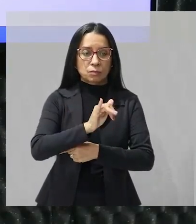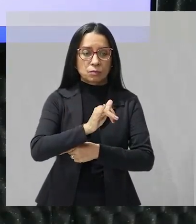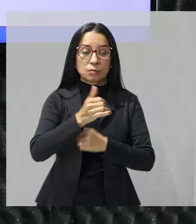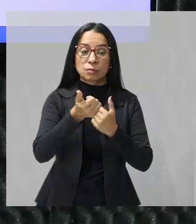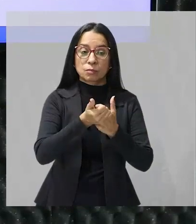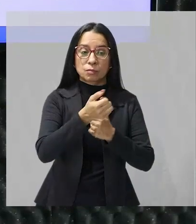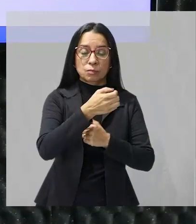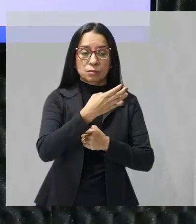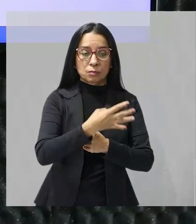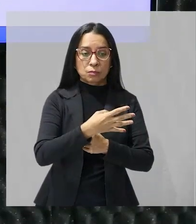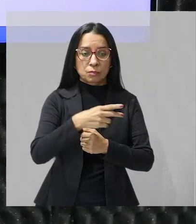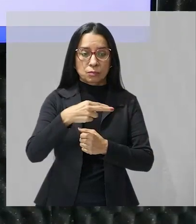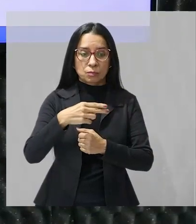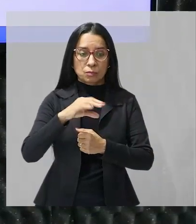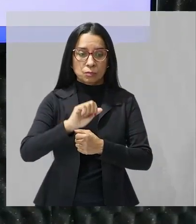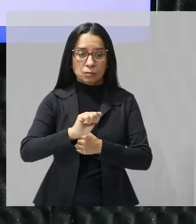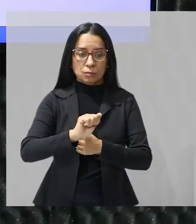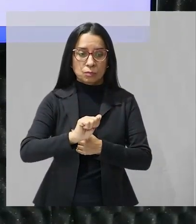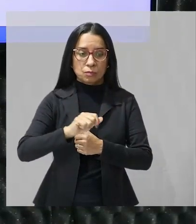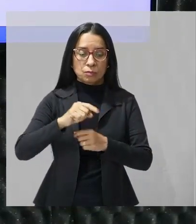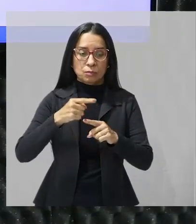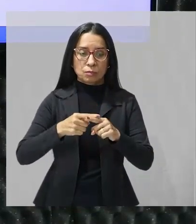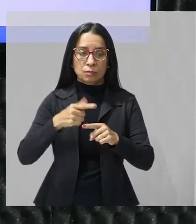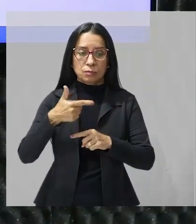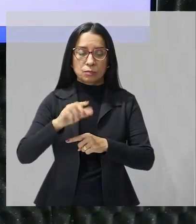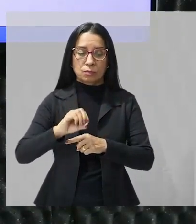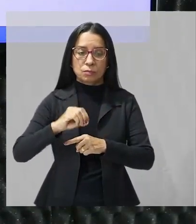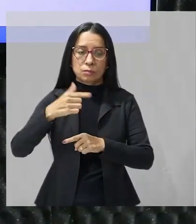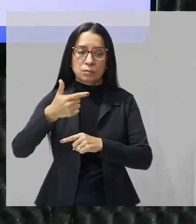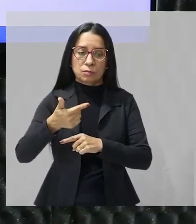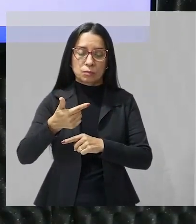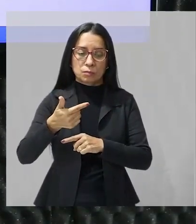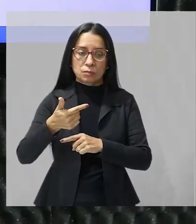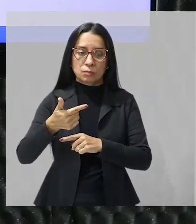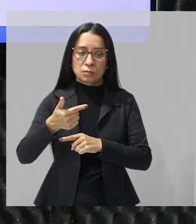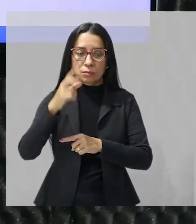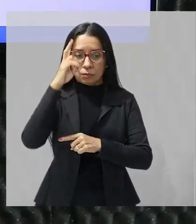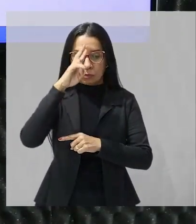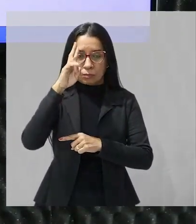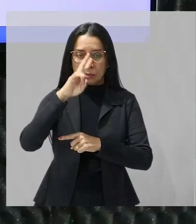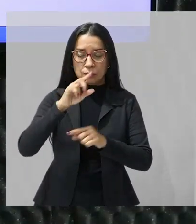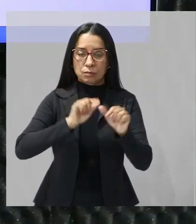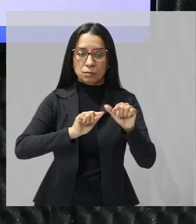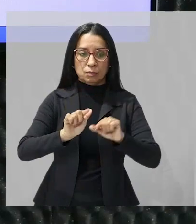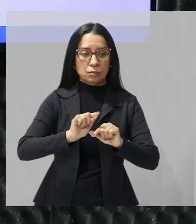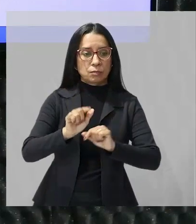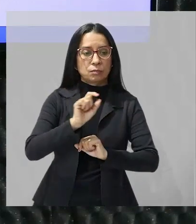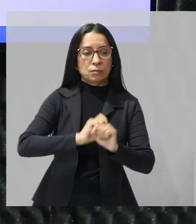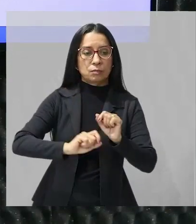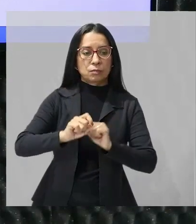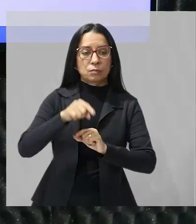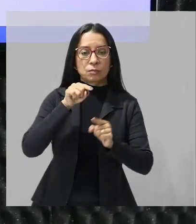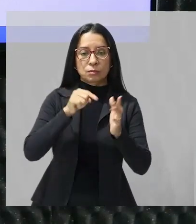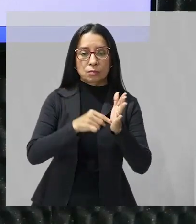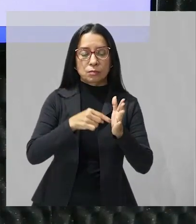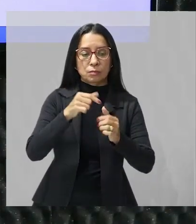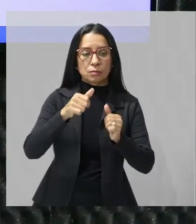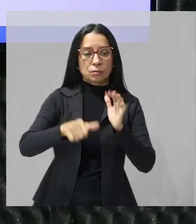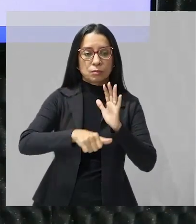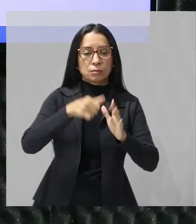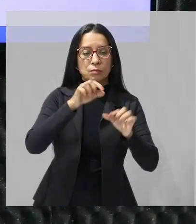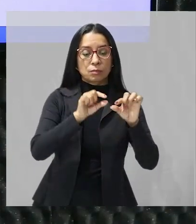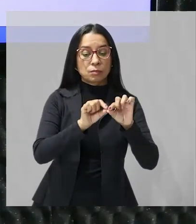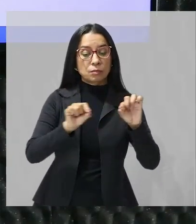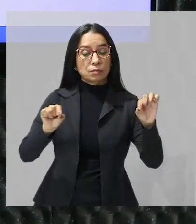4, igual a vezes 20 ao quadrado, tá? Lembra que eu estou trabalhando aqui com esse ponto nessa primeira linha de cálculo.